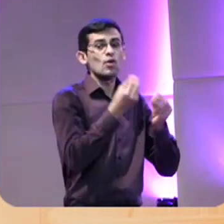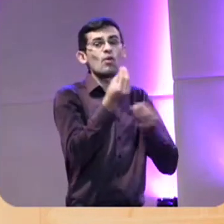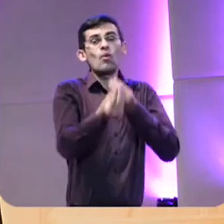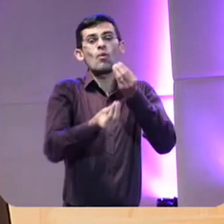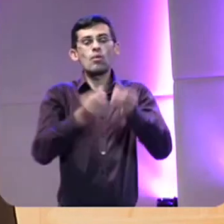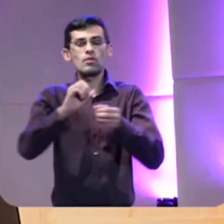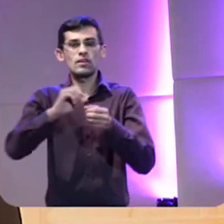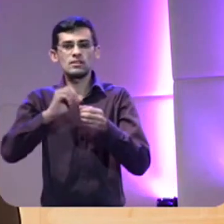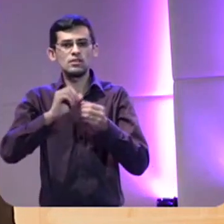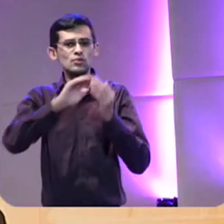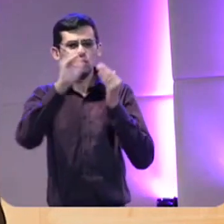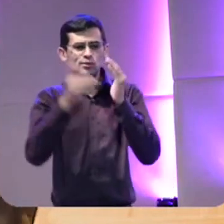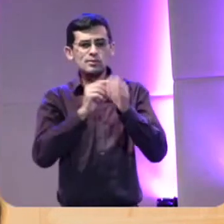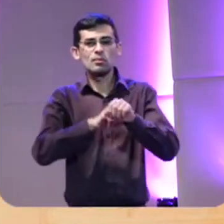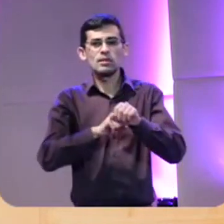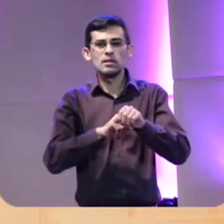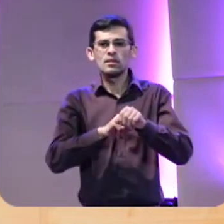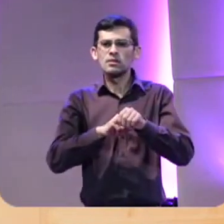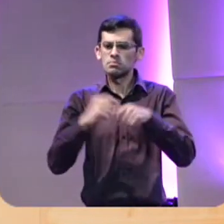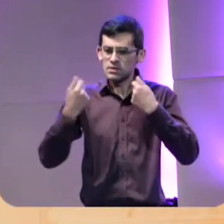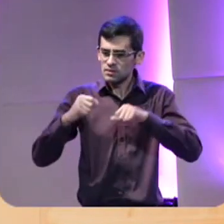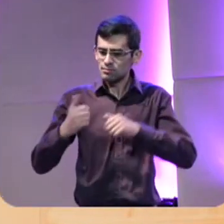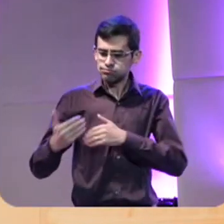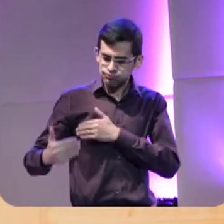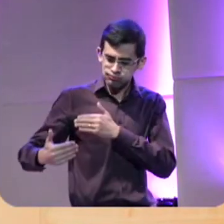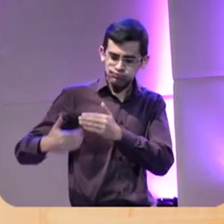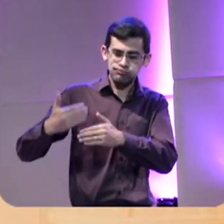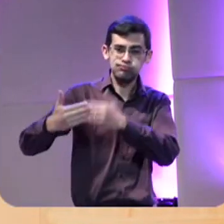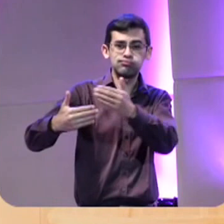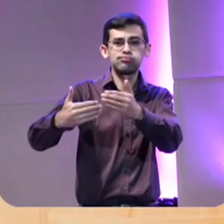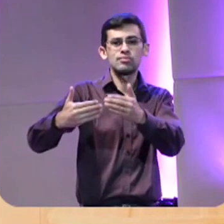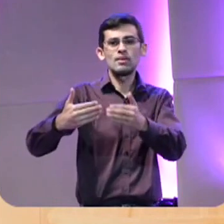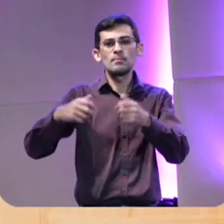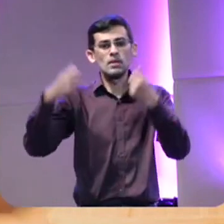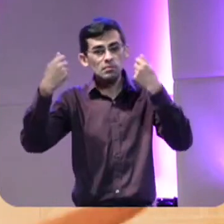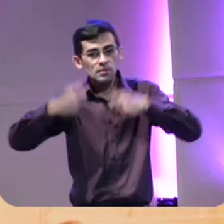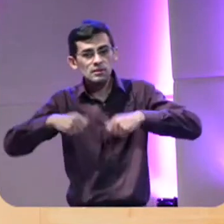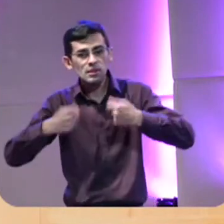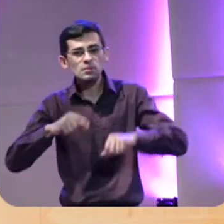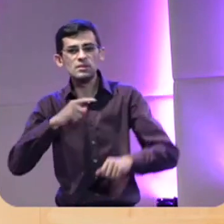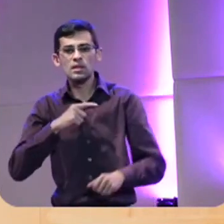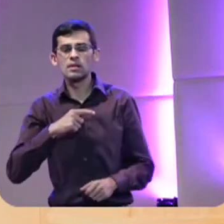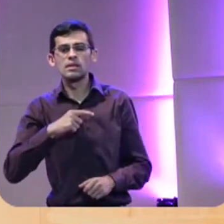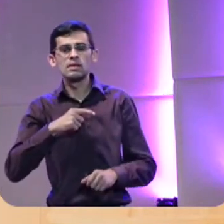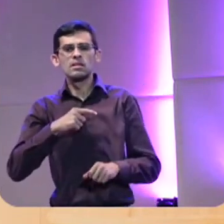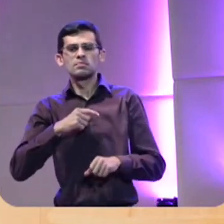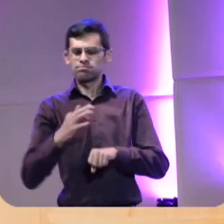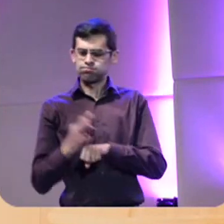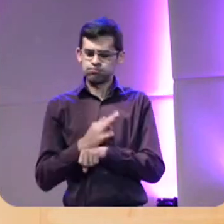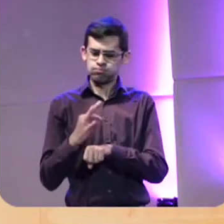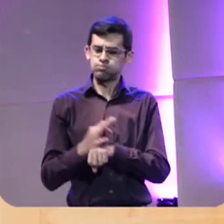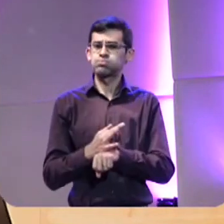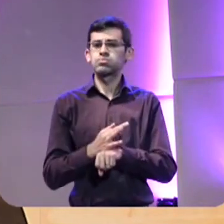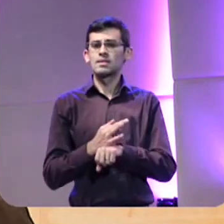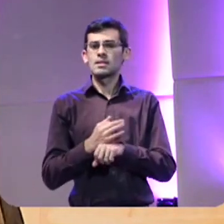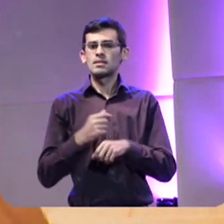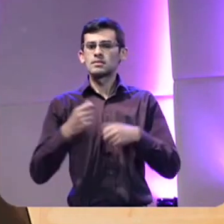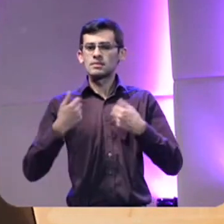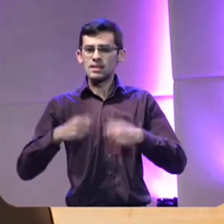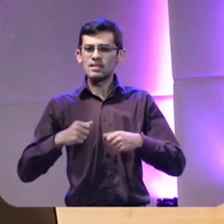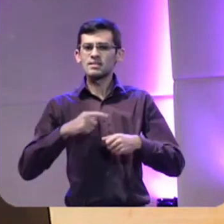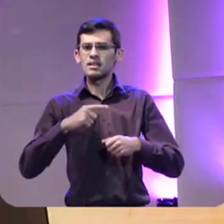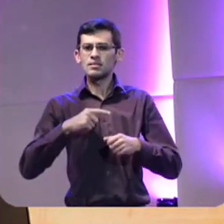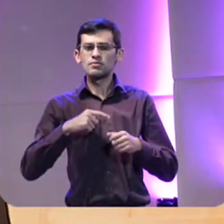gente faz no meio de tudo isso? Nós vamos ter que passar por isso. Nós vamos ter que passar por provações. Nós vamos ter que passar